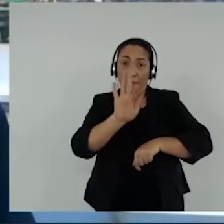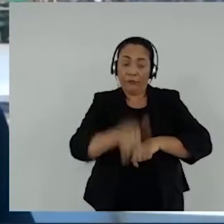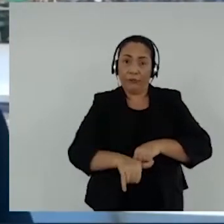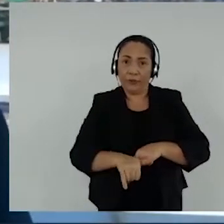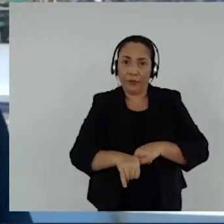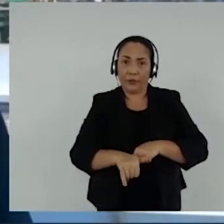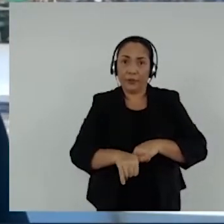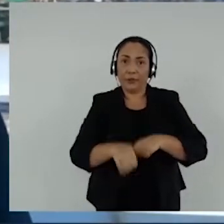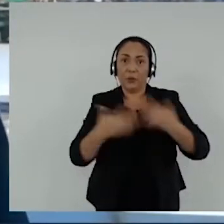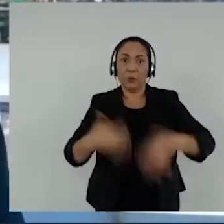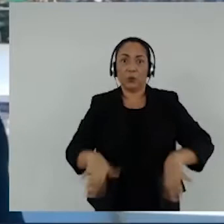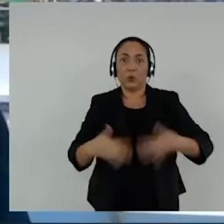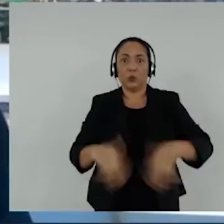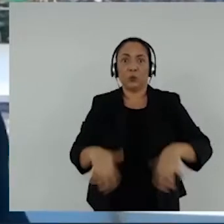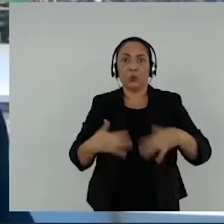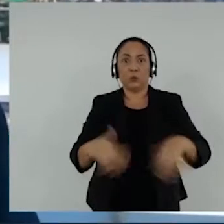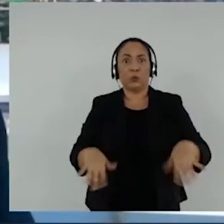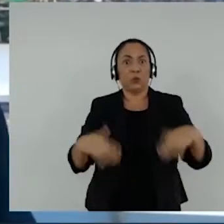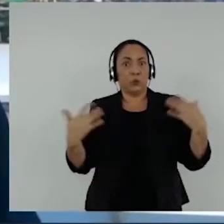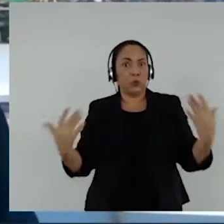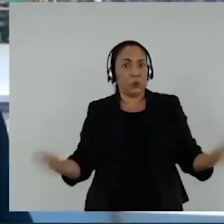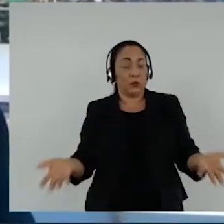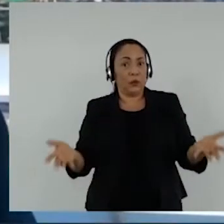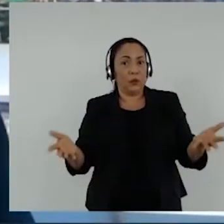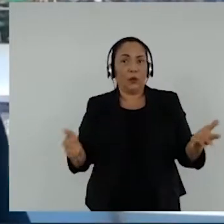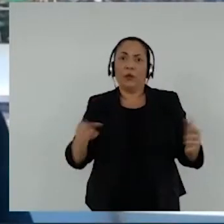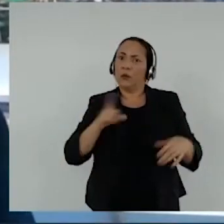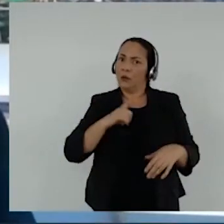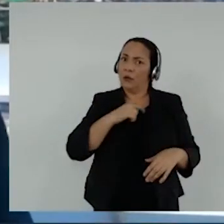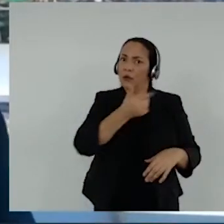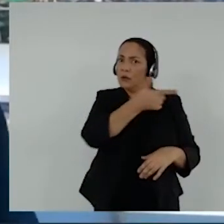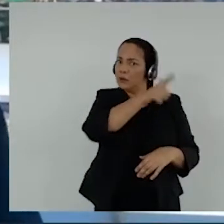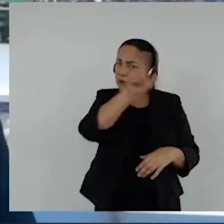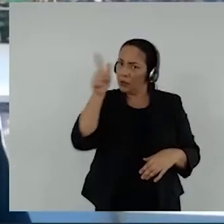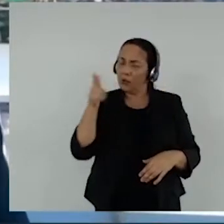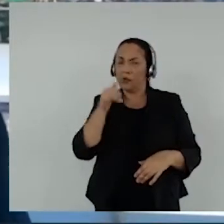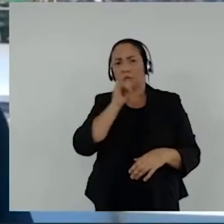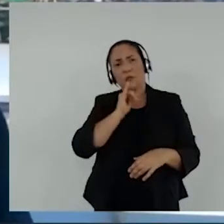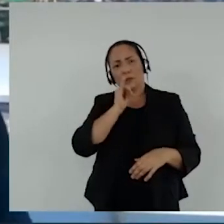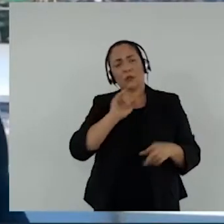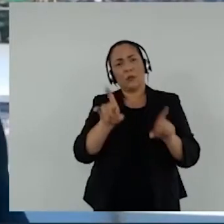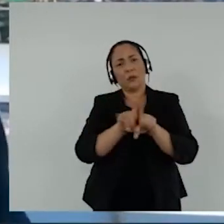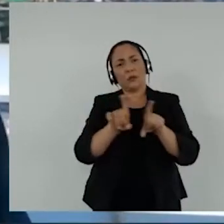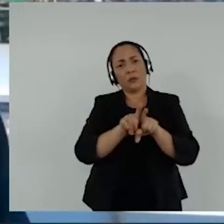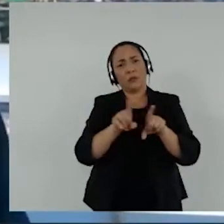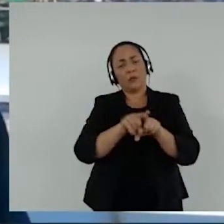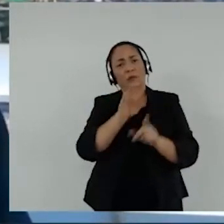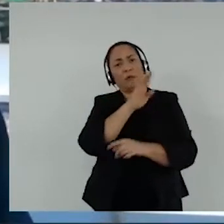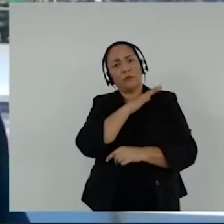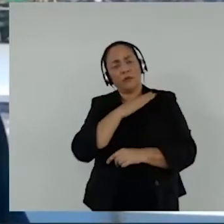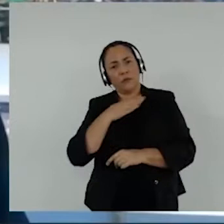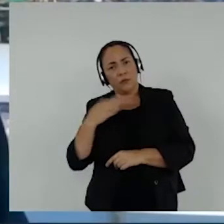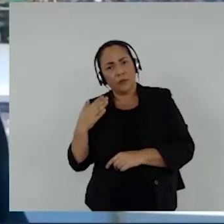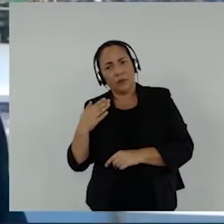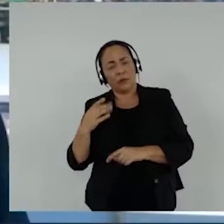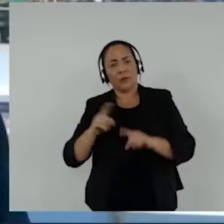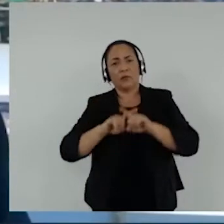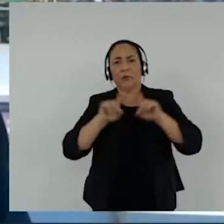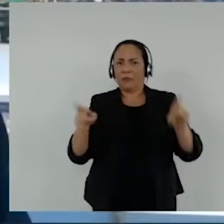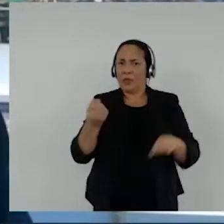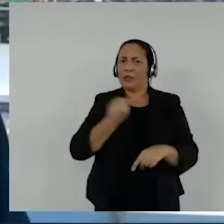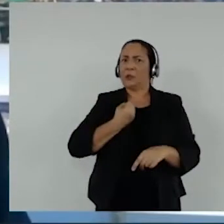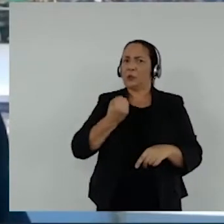tudo corresponde à prescrição? Não. Há outras hipóteses de extinção da punibilidade, como, por exemplo, a morte, né? Mas por si só é um